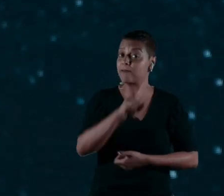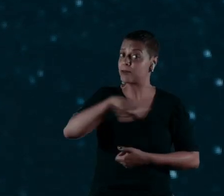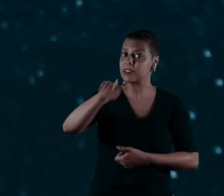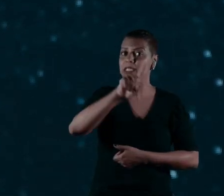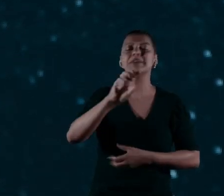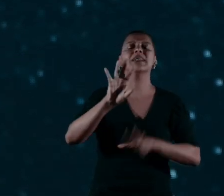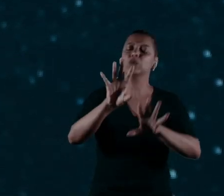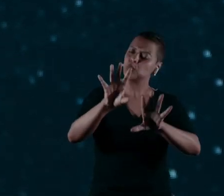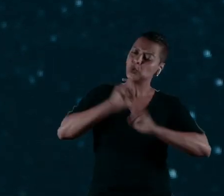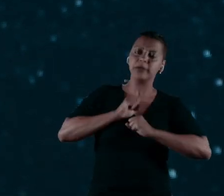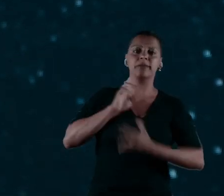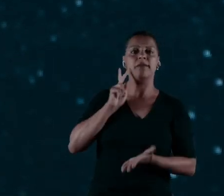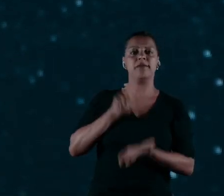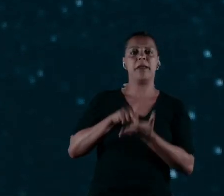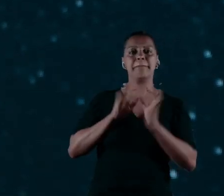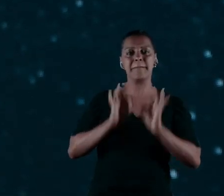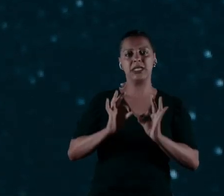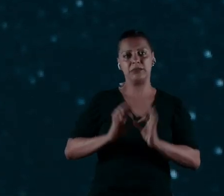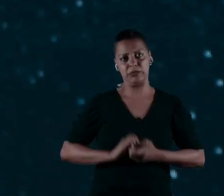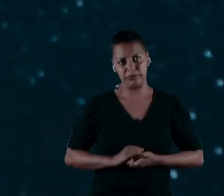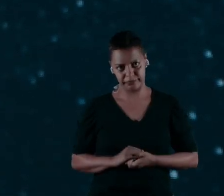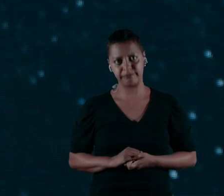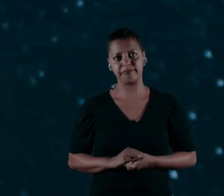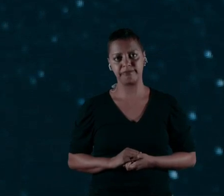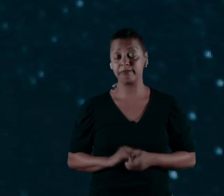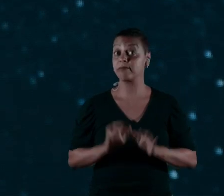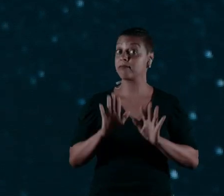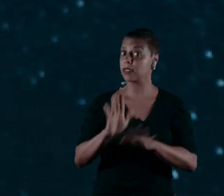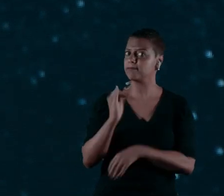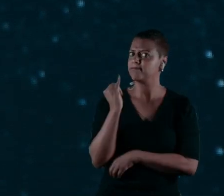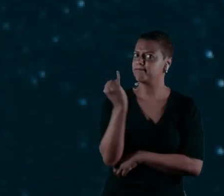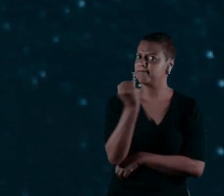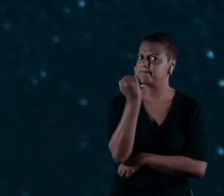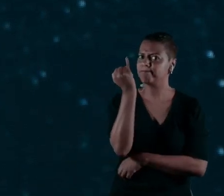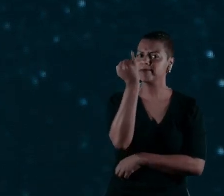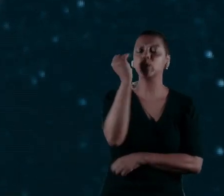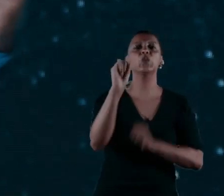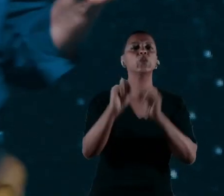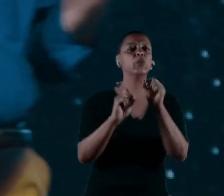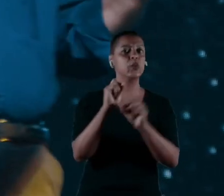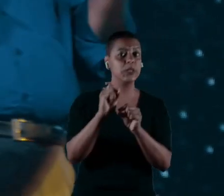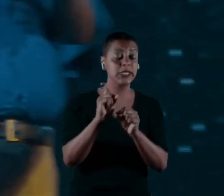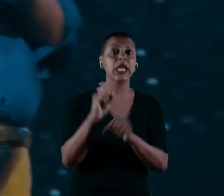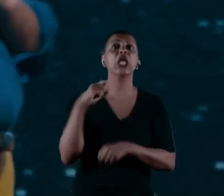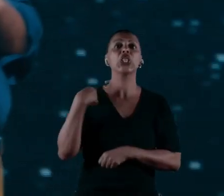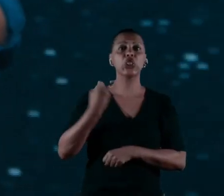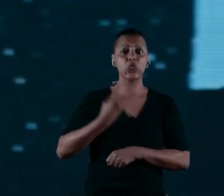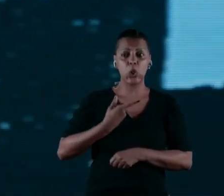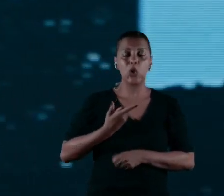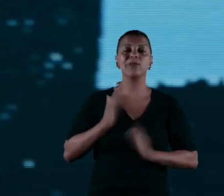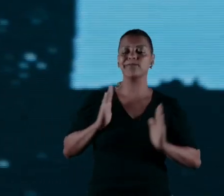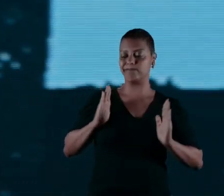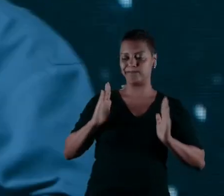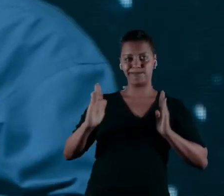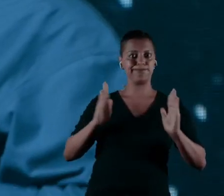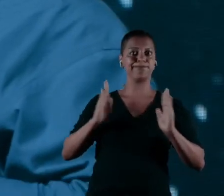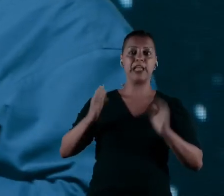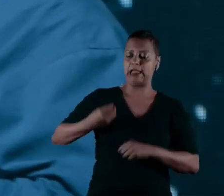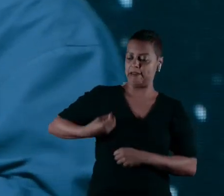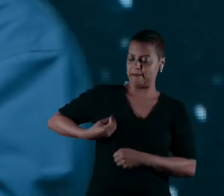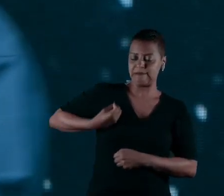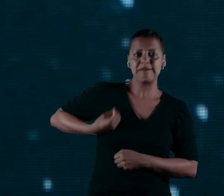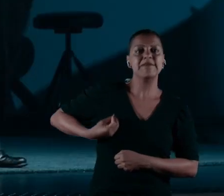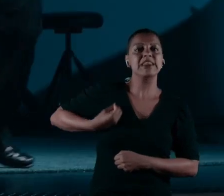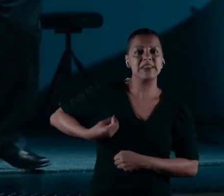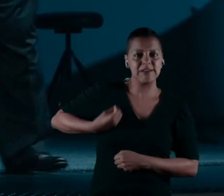verdade. Agora, é importante que você entenda que a verdade, nós vivemos num tempo chamado por alguns